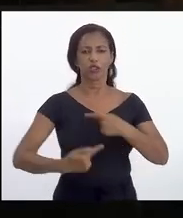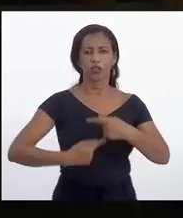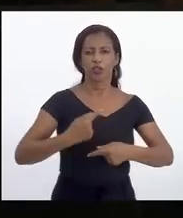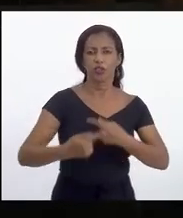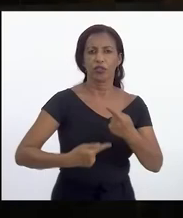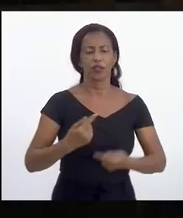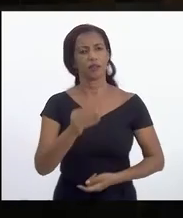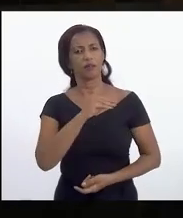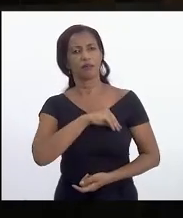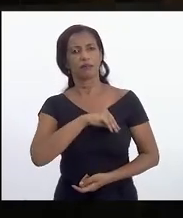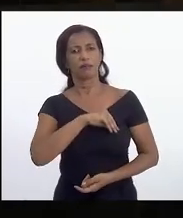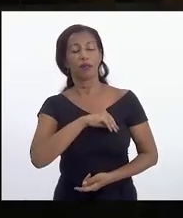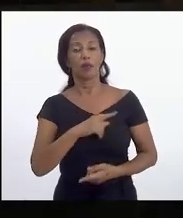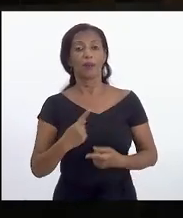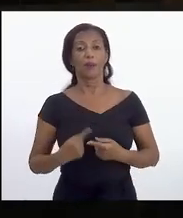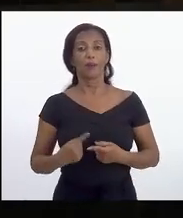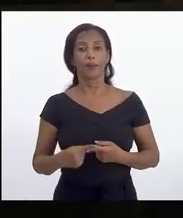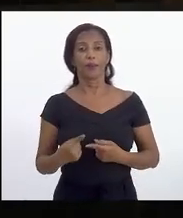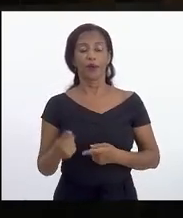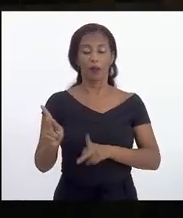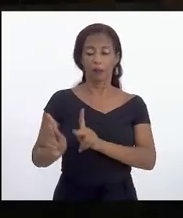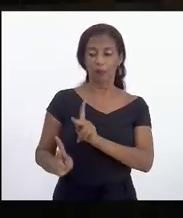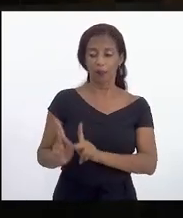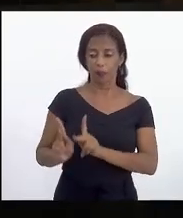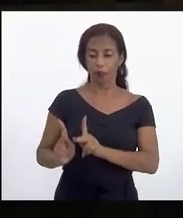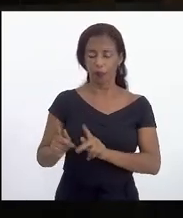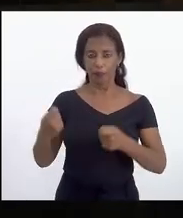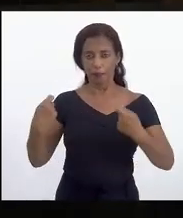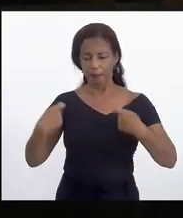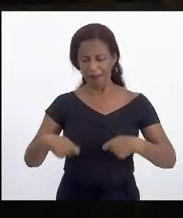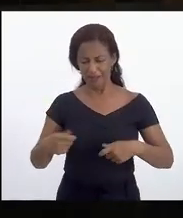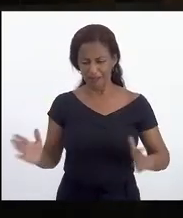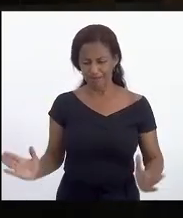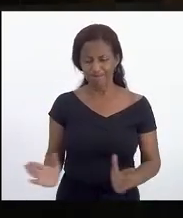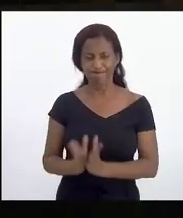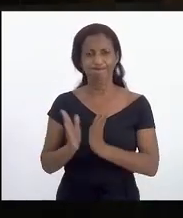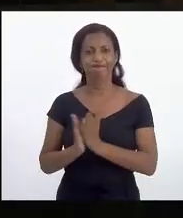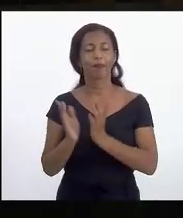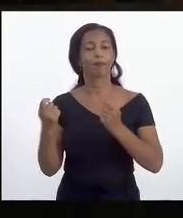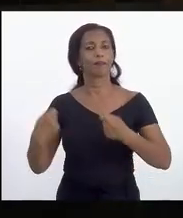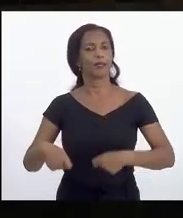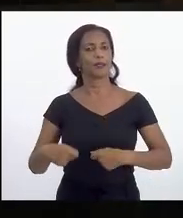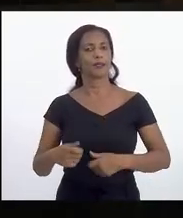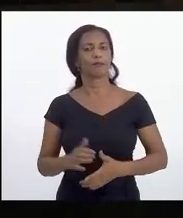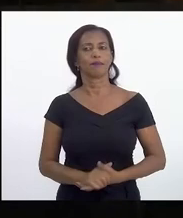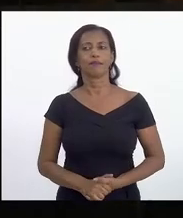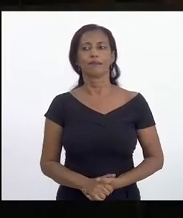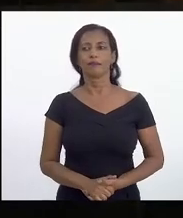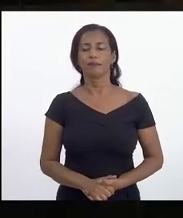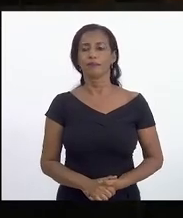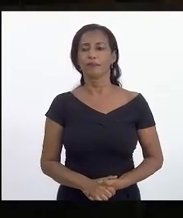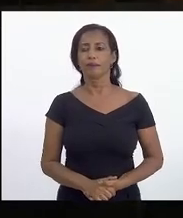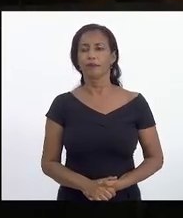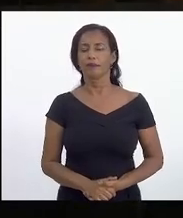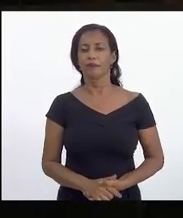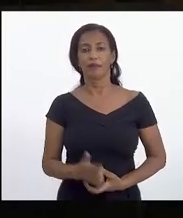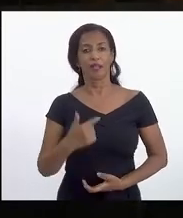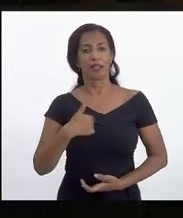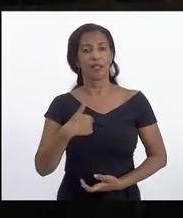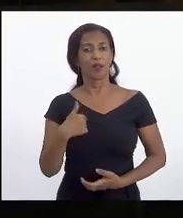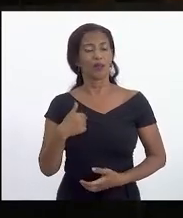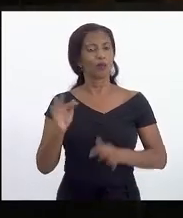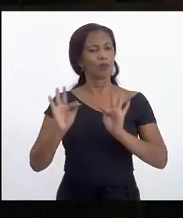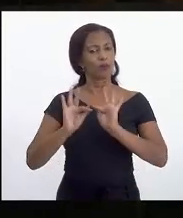de renda porque a população carente muito necessita disso e eu fico muito